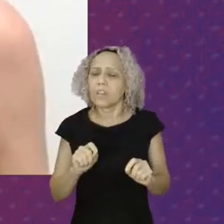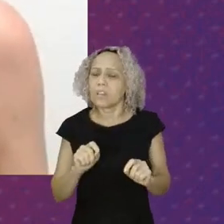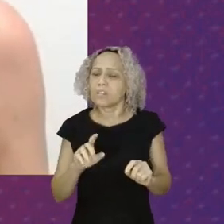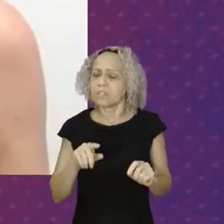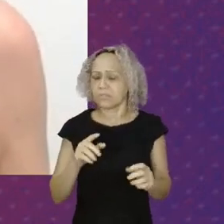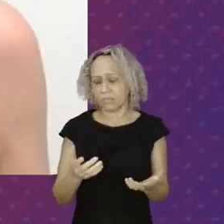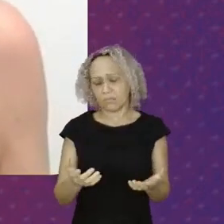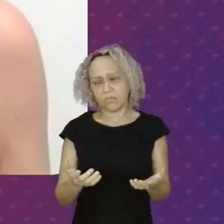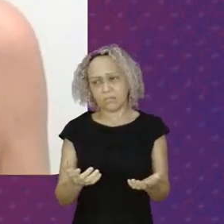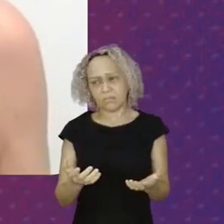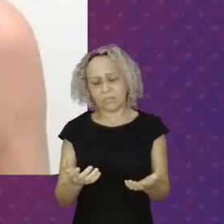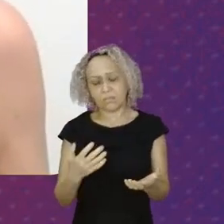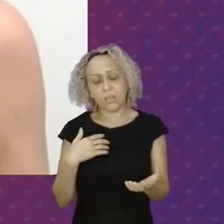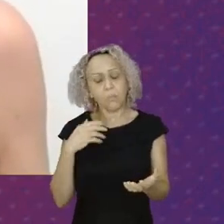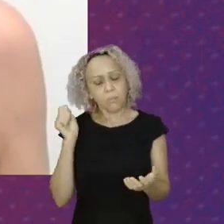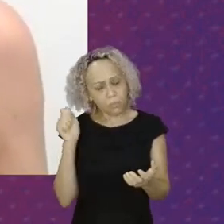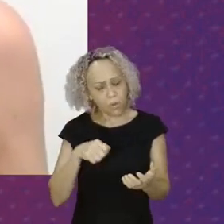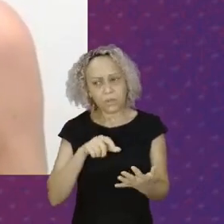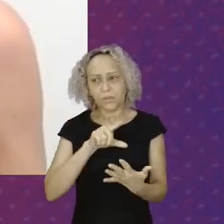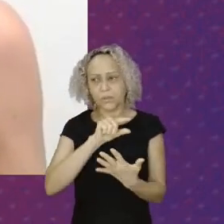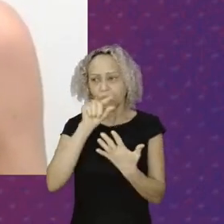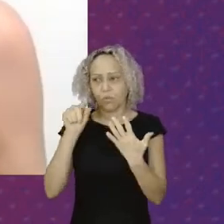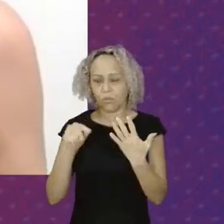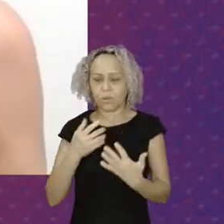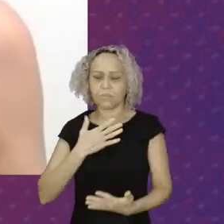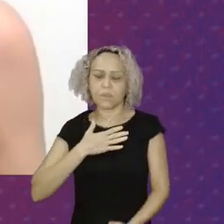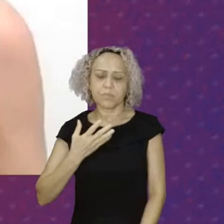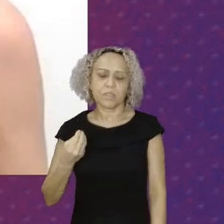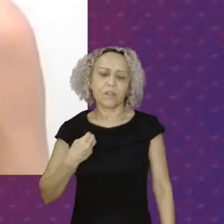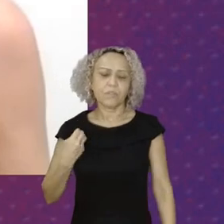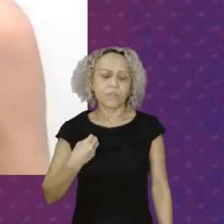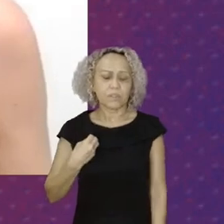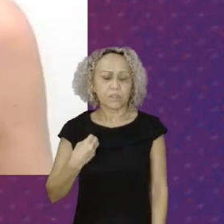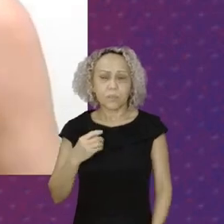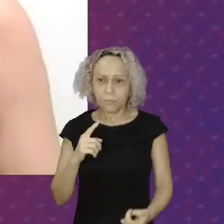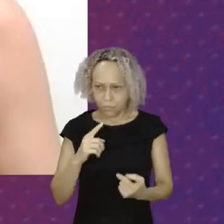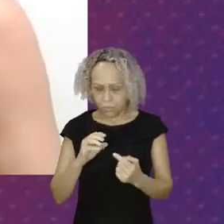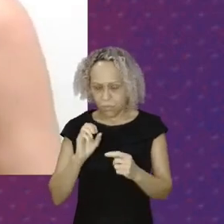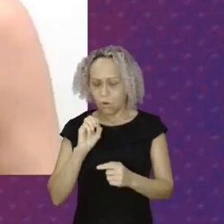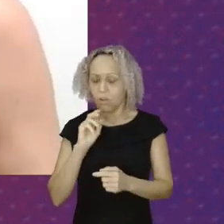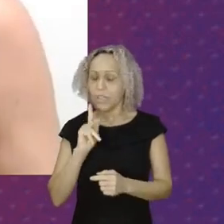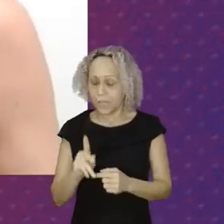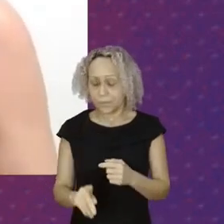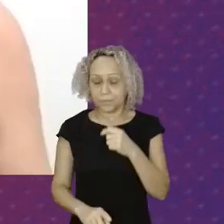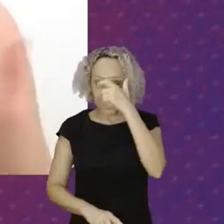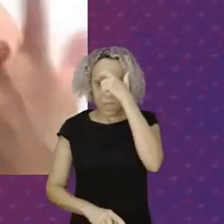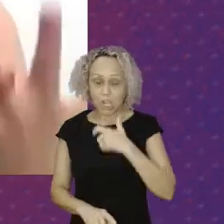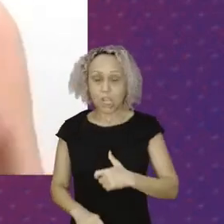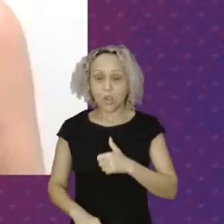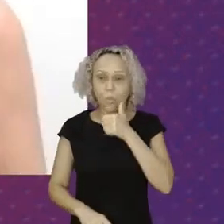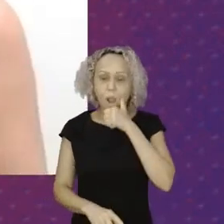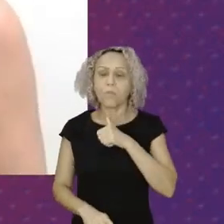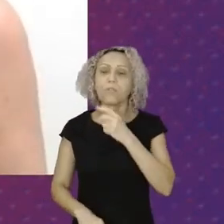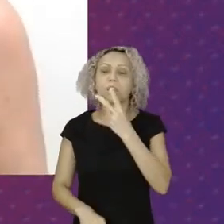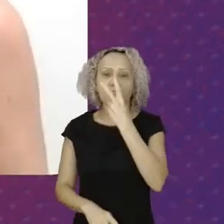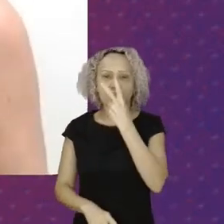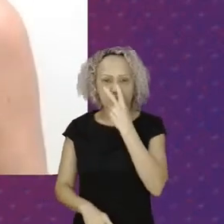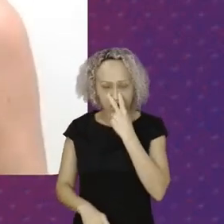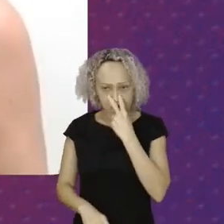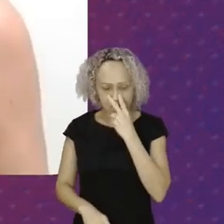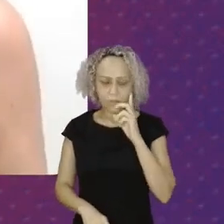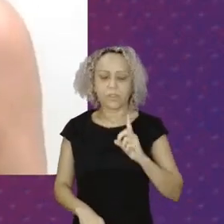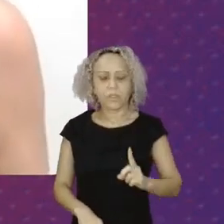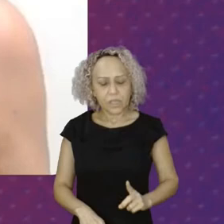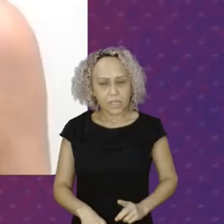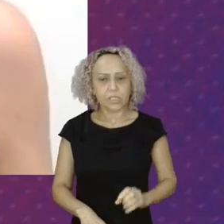com deficiência, eu sou muitas outras coisas. E aí, todo esse